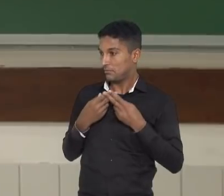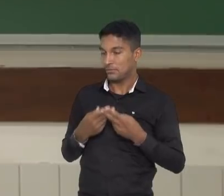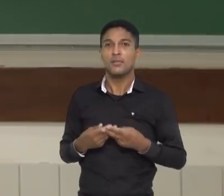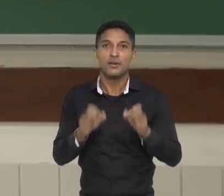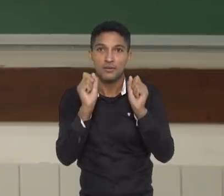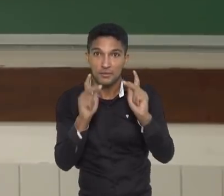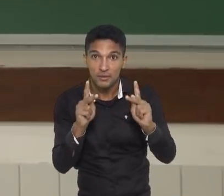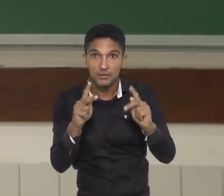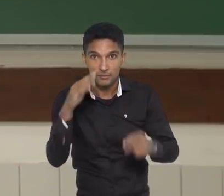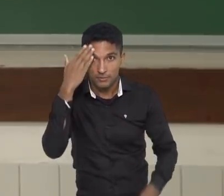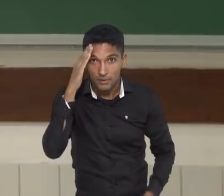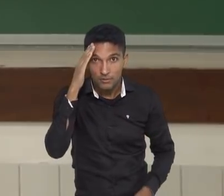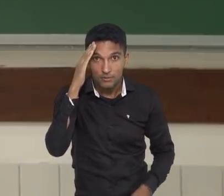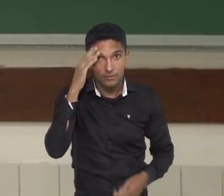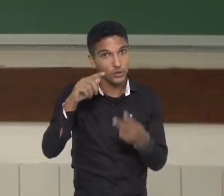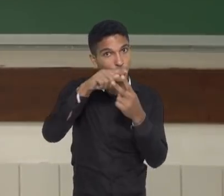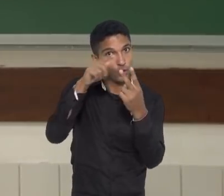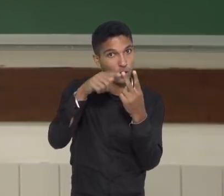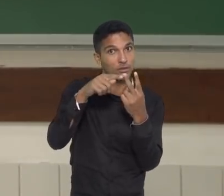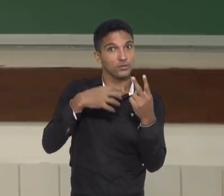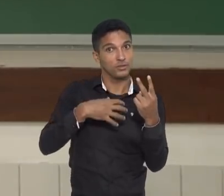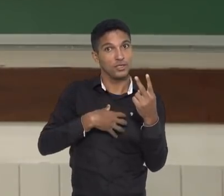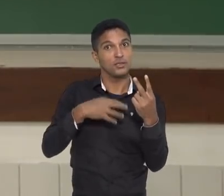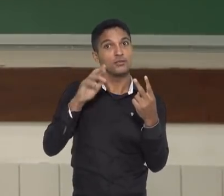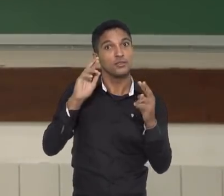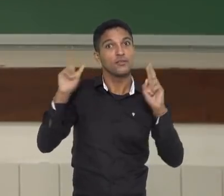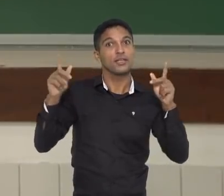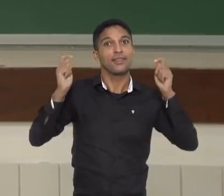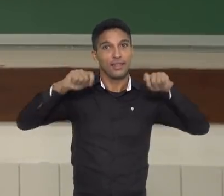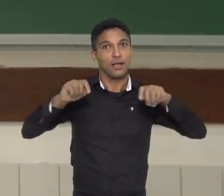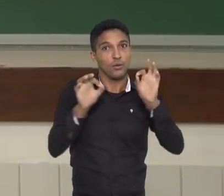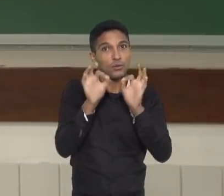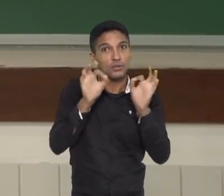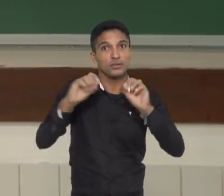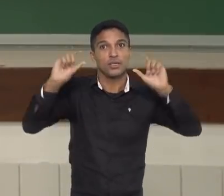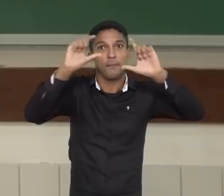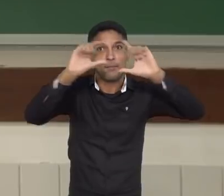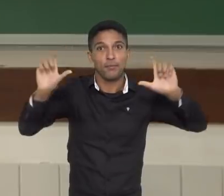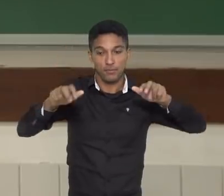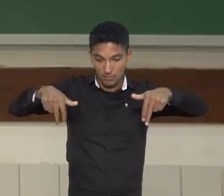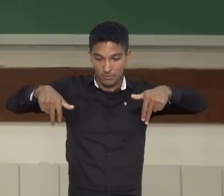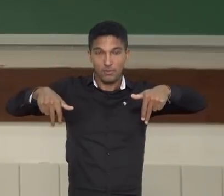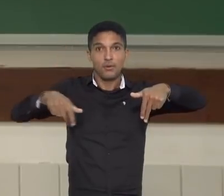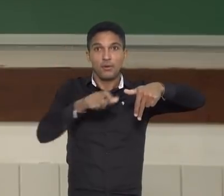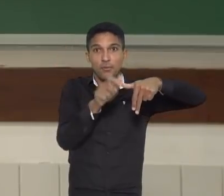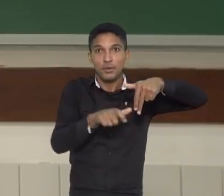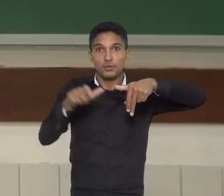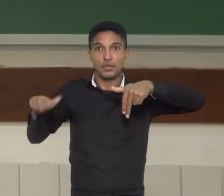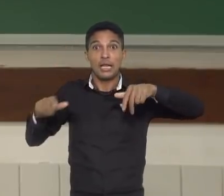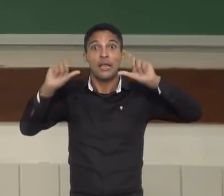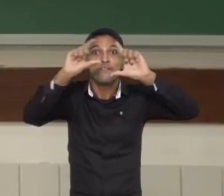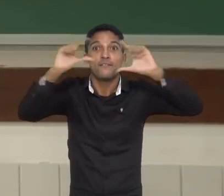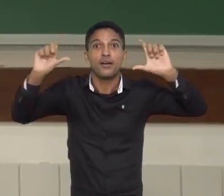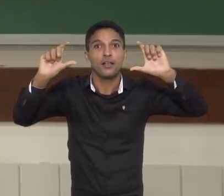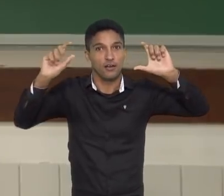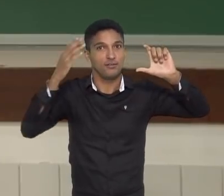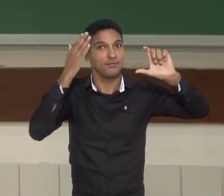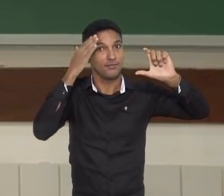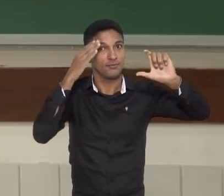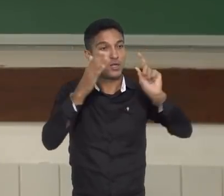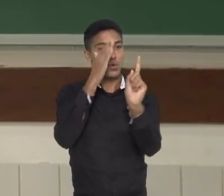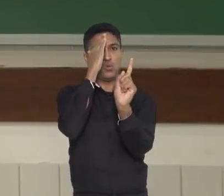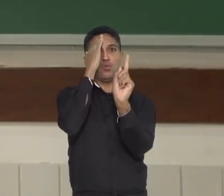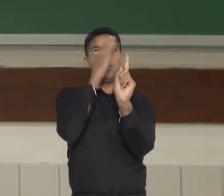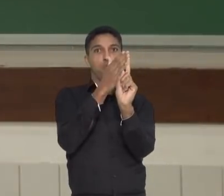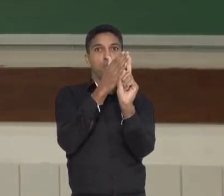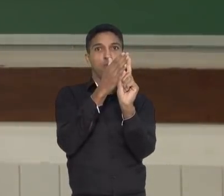jeito, então, de fazer. Existe ainda outros modos. Há autores, por